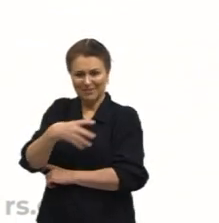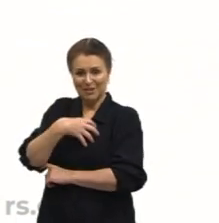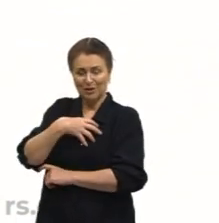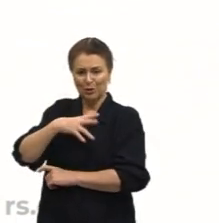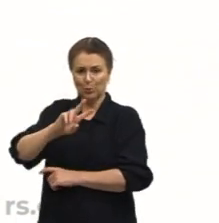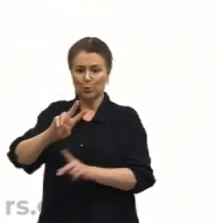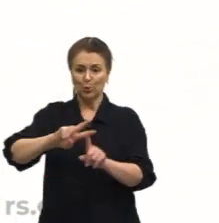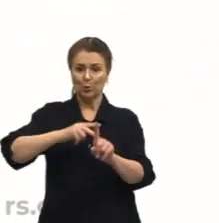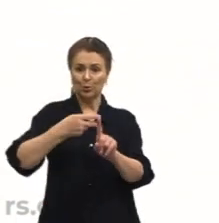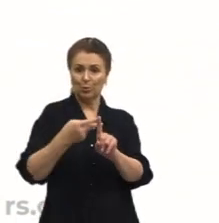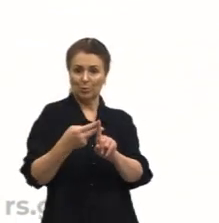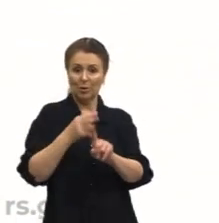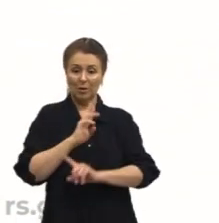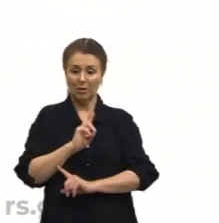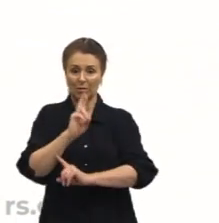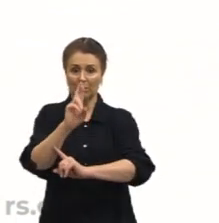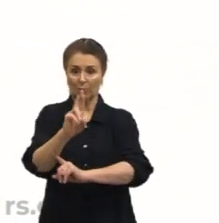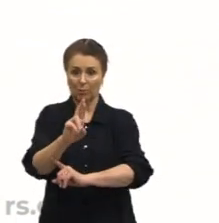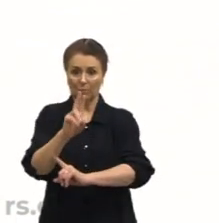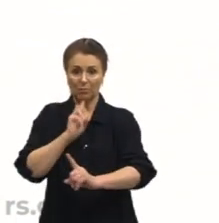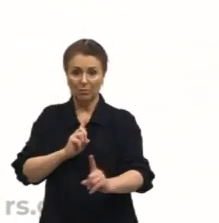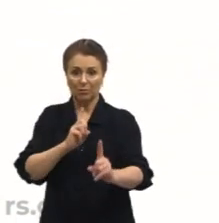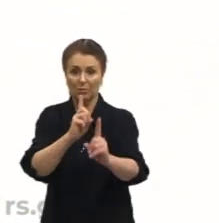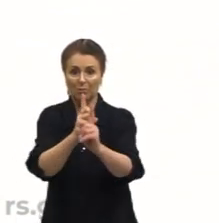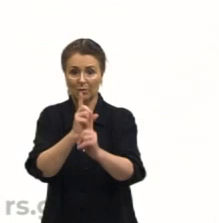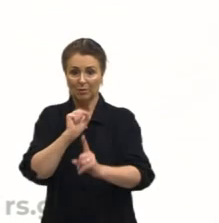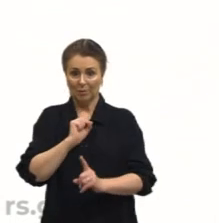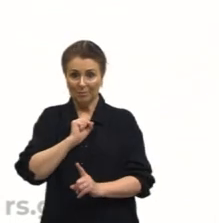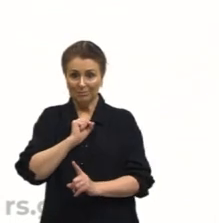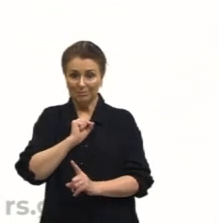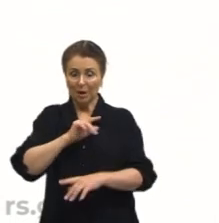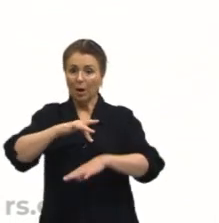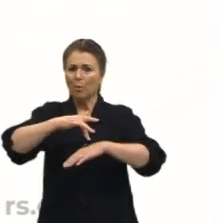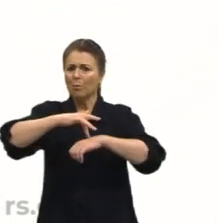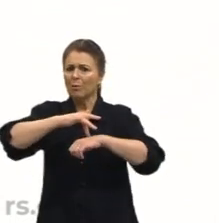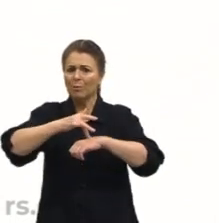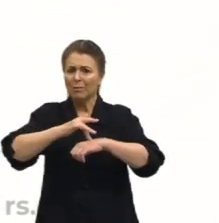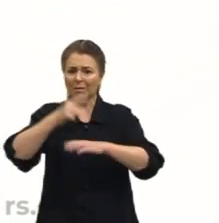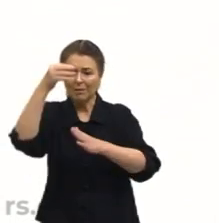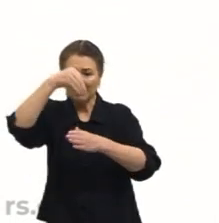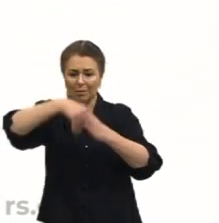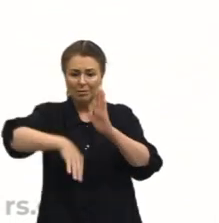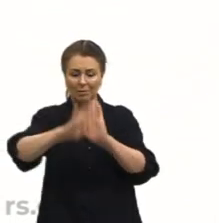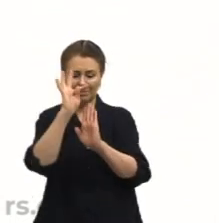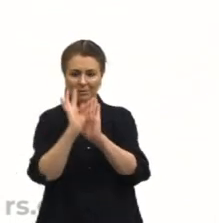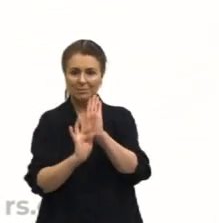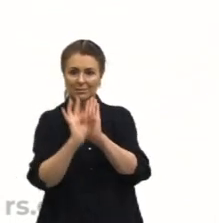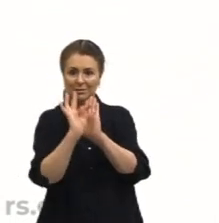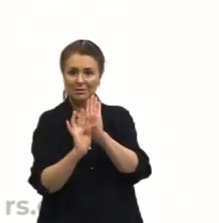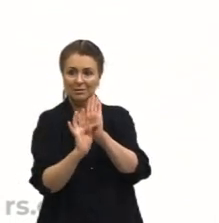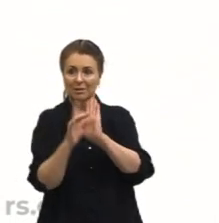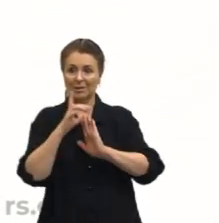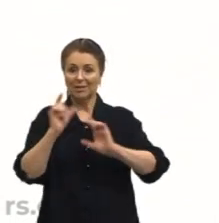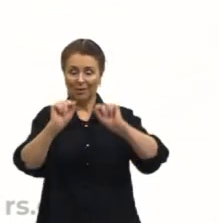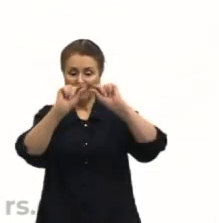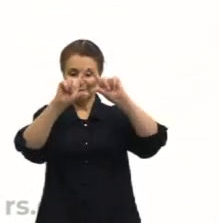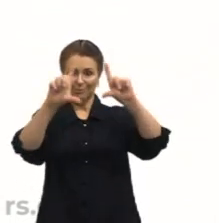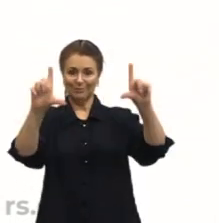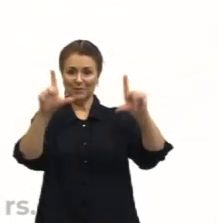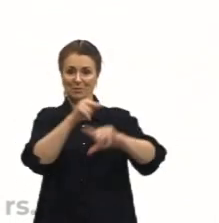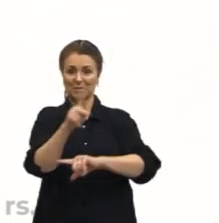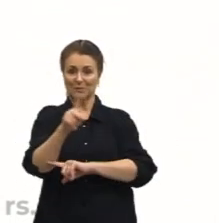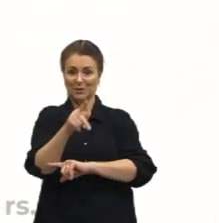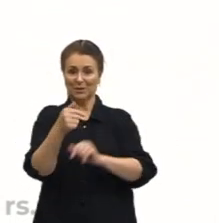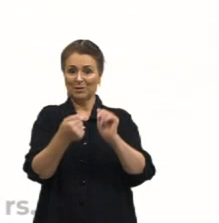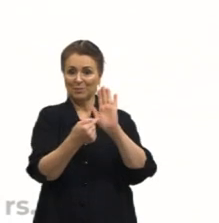que ela tem ela se dá justamente por uma questão irônica do texto e daí eu trouxe até ali a tirinha né que eu usei